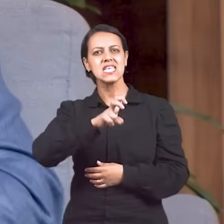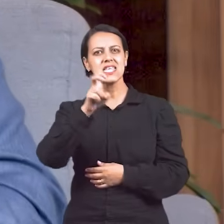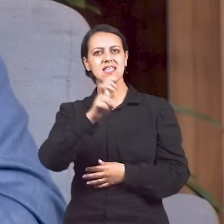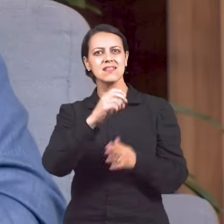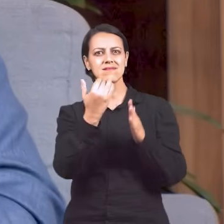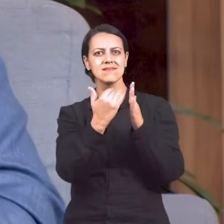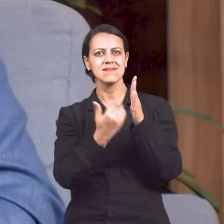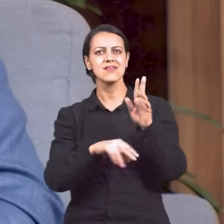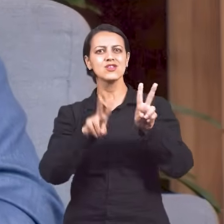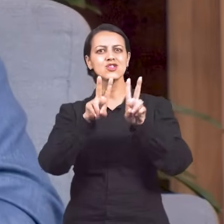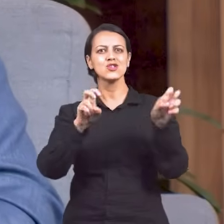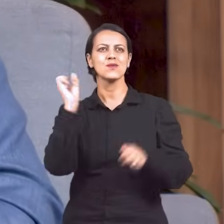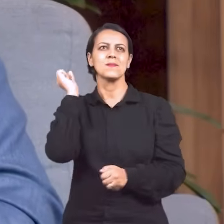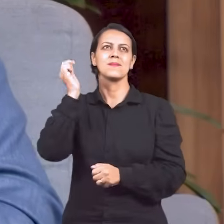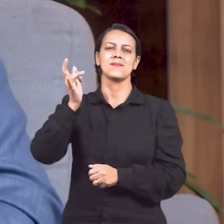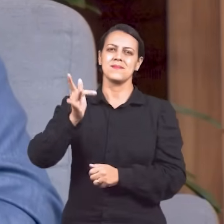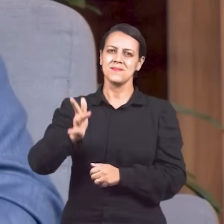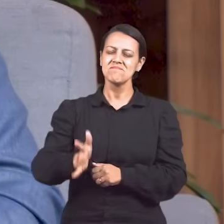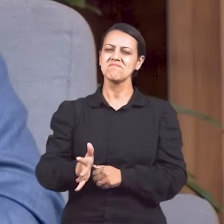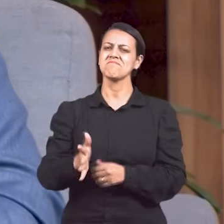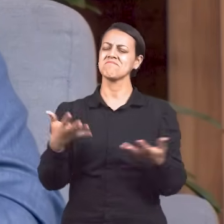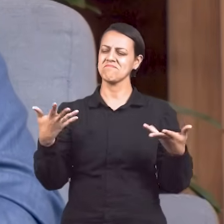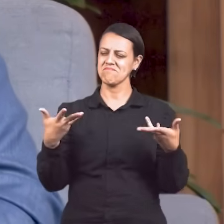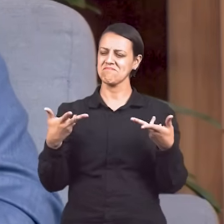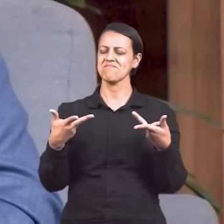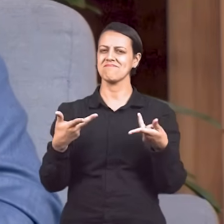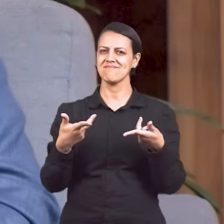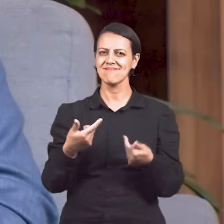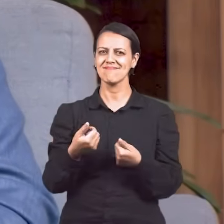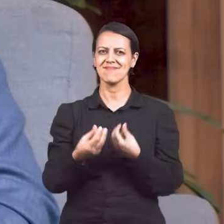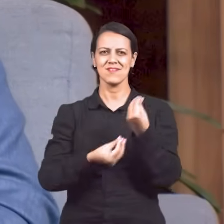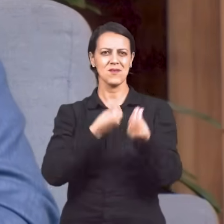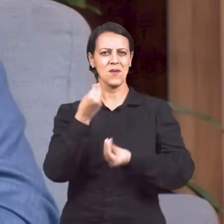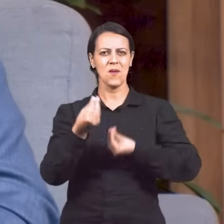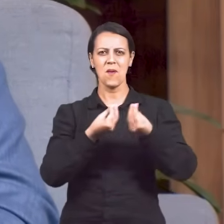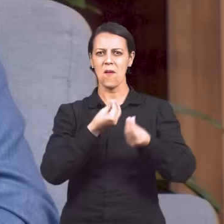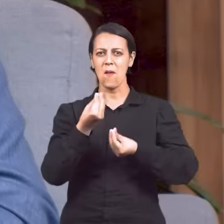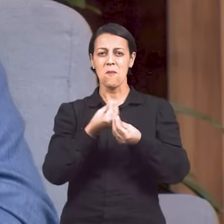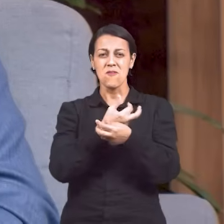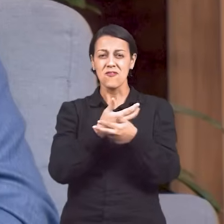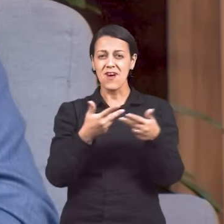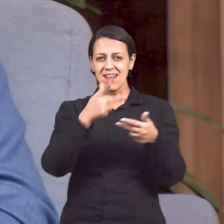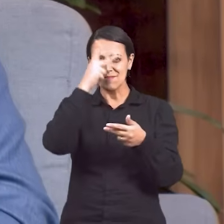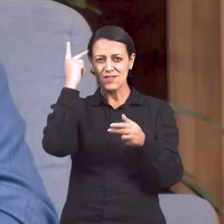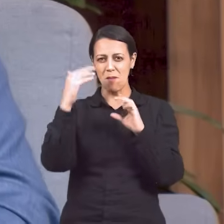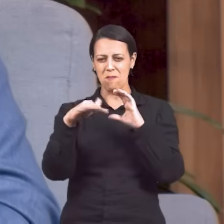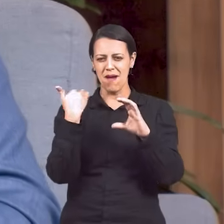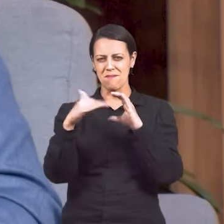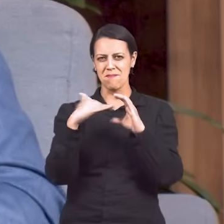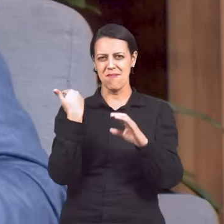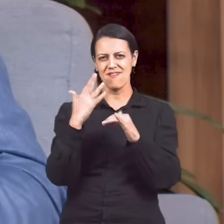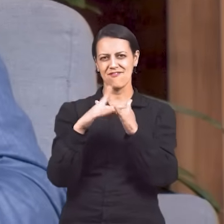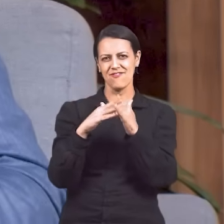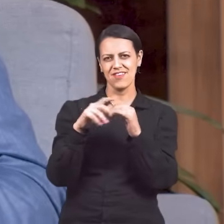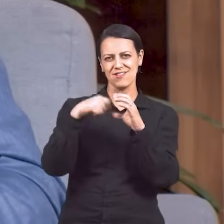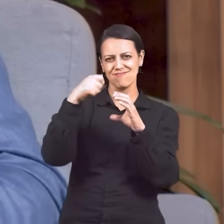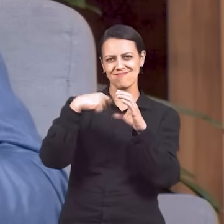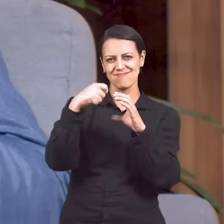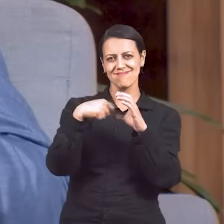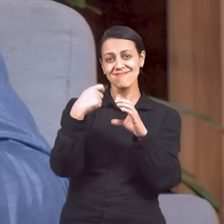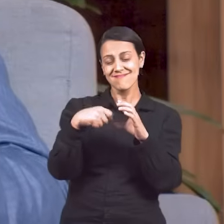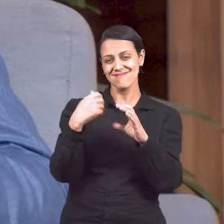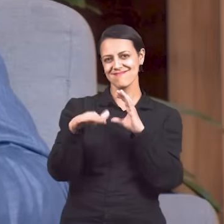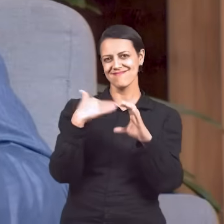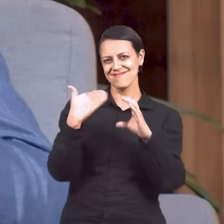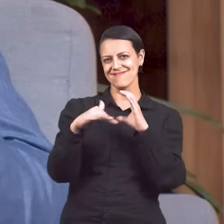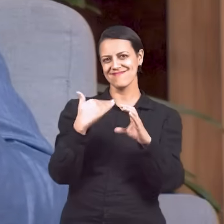5º episódio que falamos sobre a madrugada. Tem sido tão enriquecedor a participação de tantos irmãos que enviaram seus vídeos